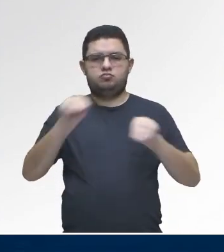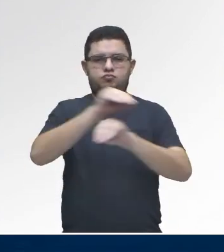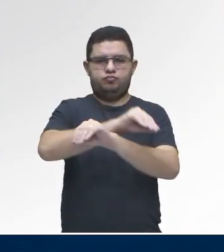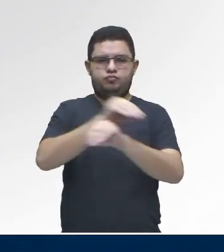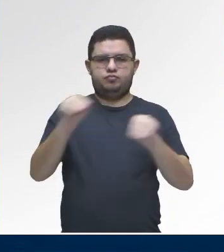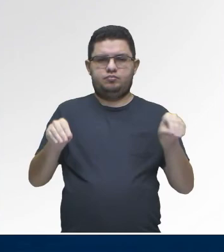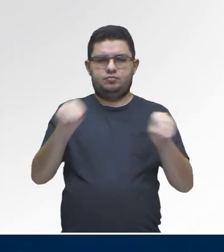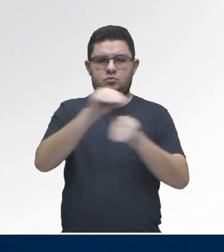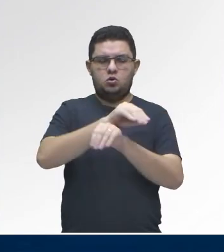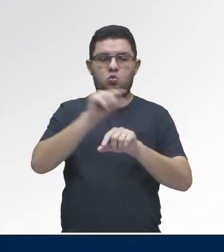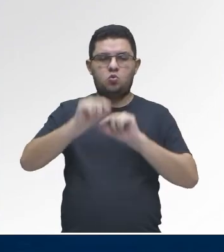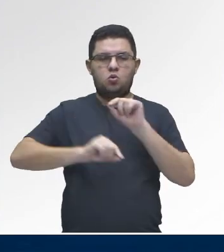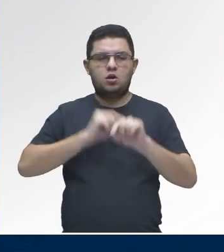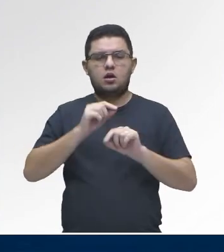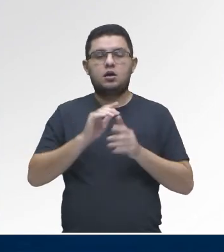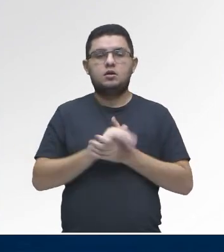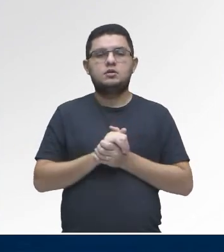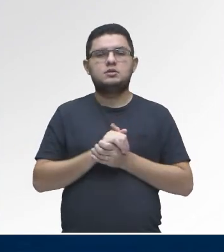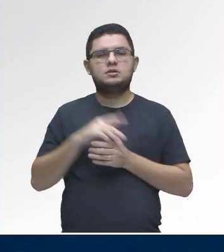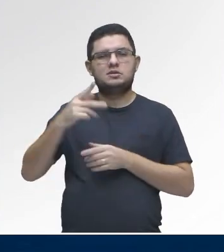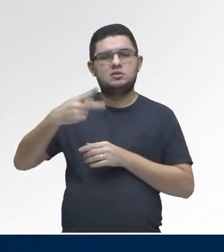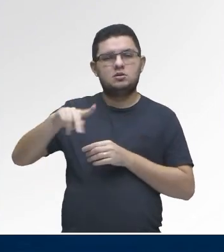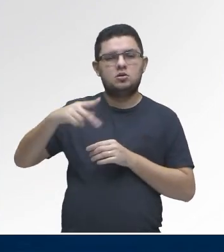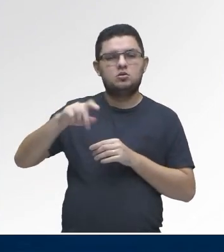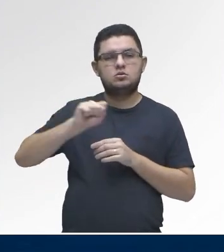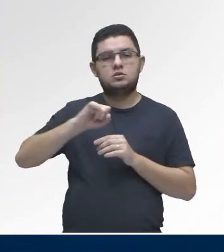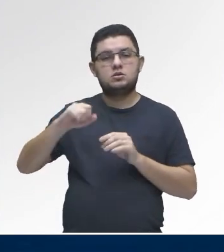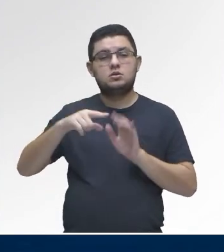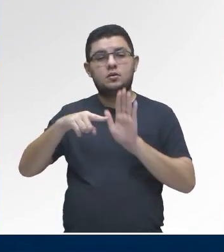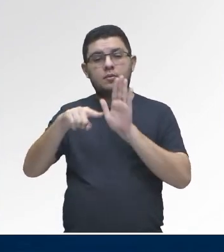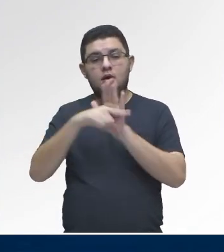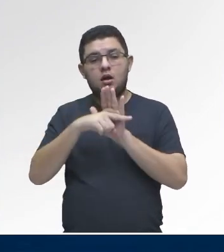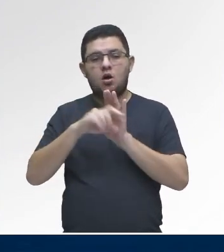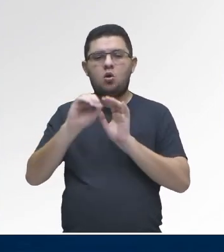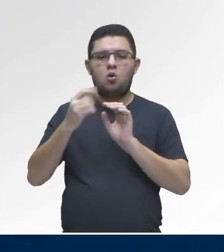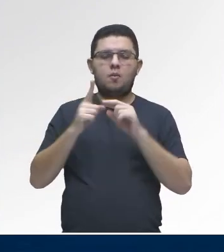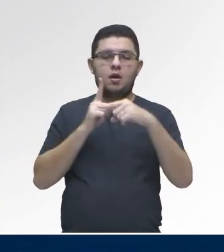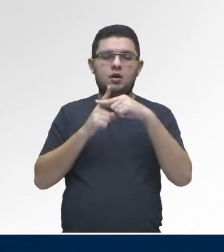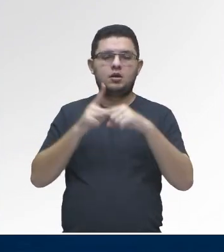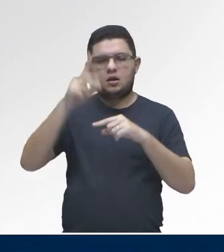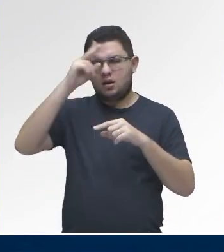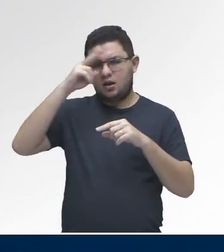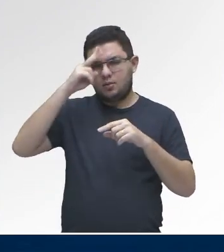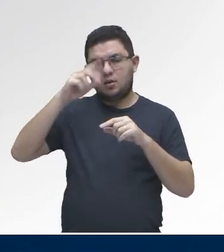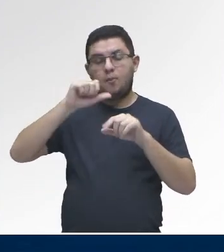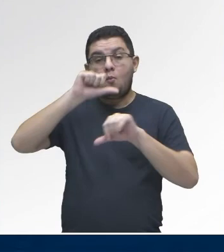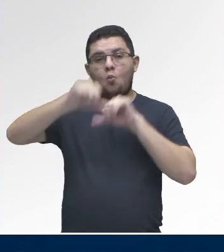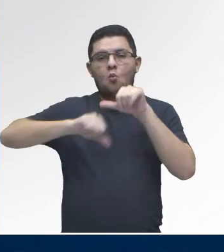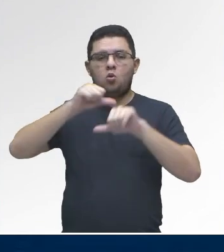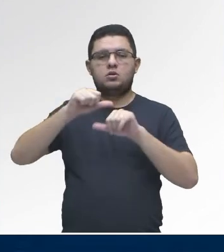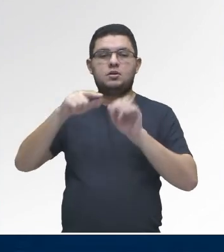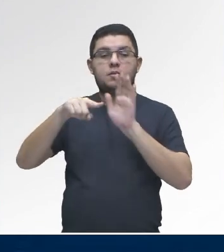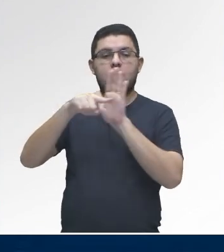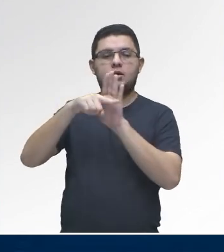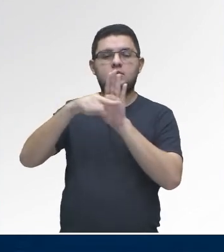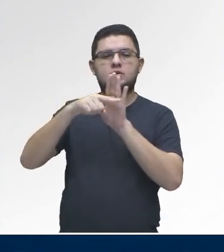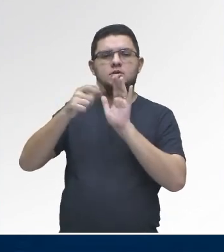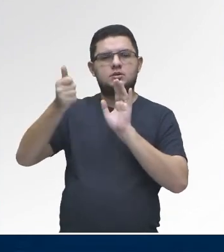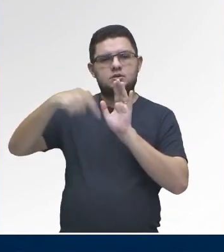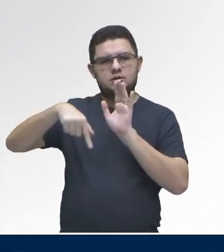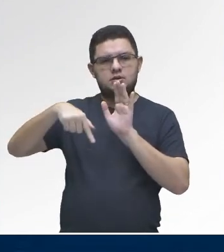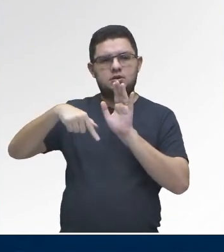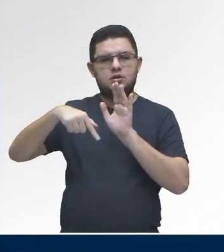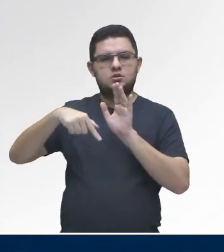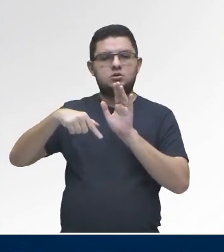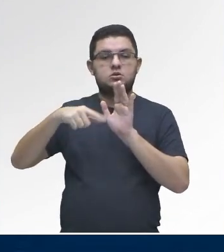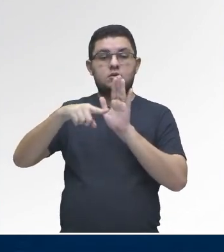o sinal que está na frente deles muda. Então, o 17 era negativo e eu vou precisar colocar